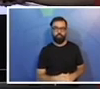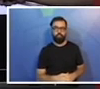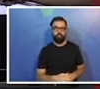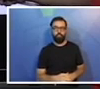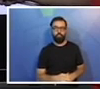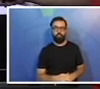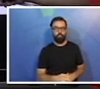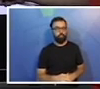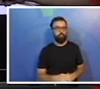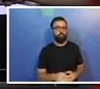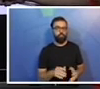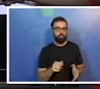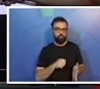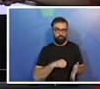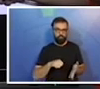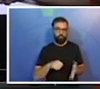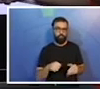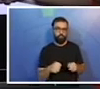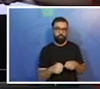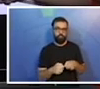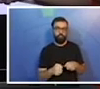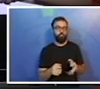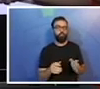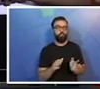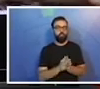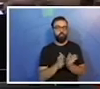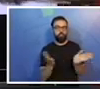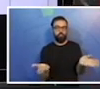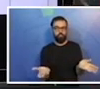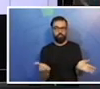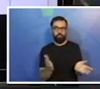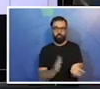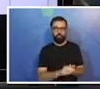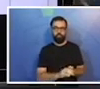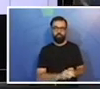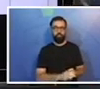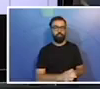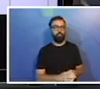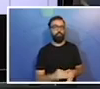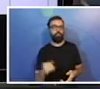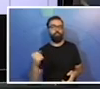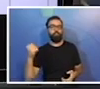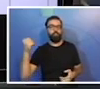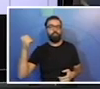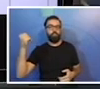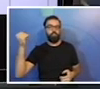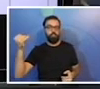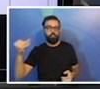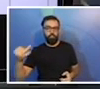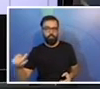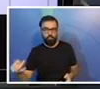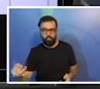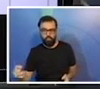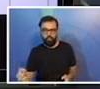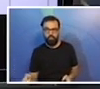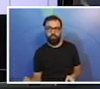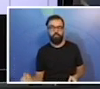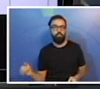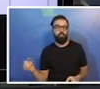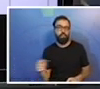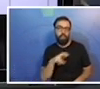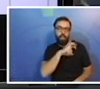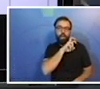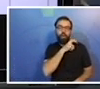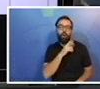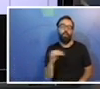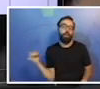no caderno, não tem linhas na apostila para responder. Explique por que a comilesma é um animal